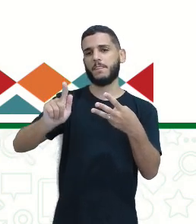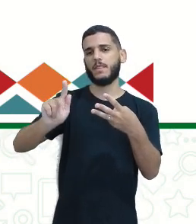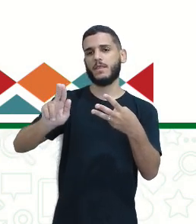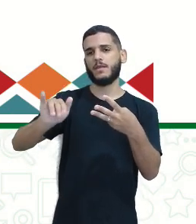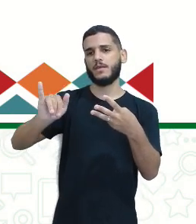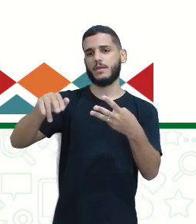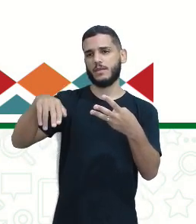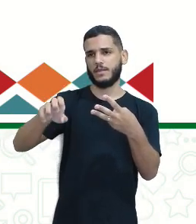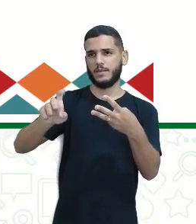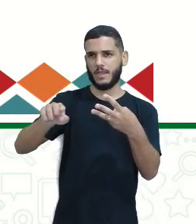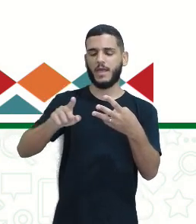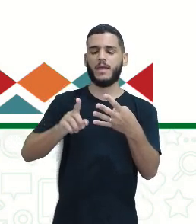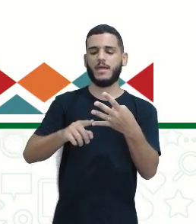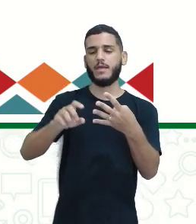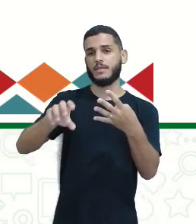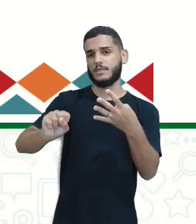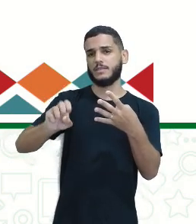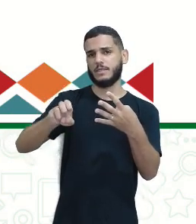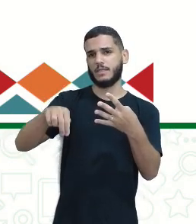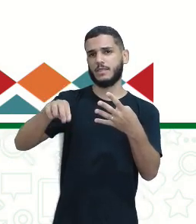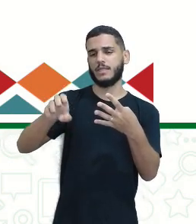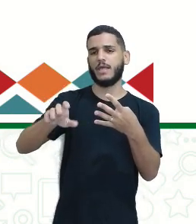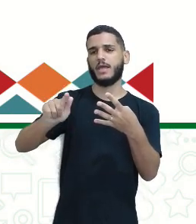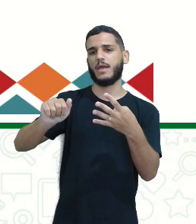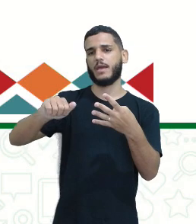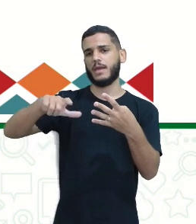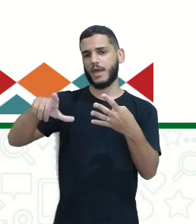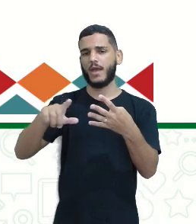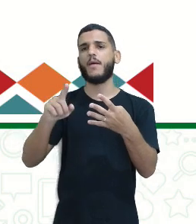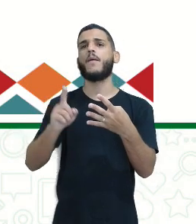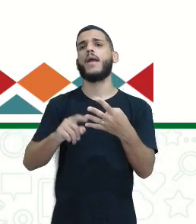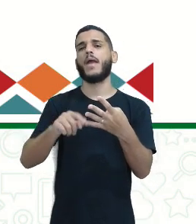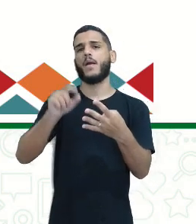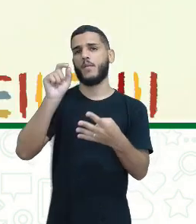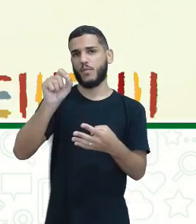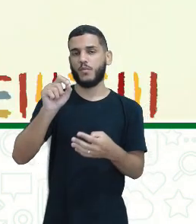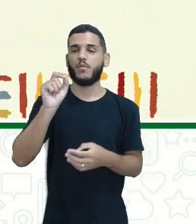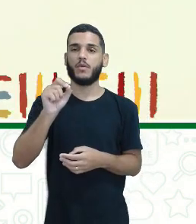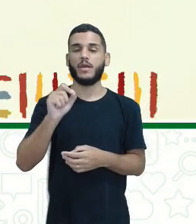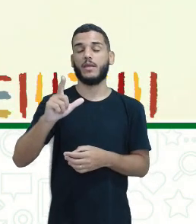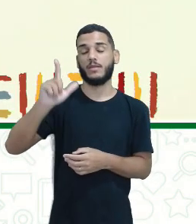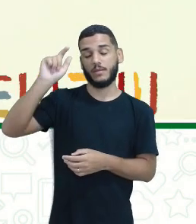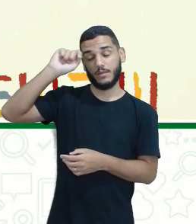ilustração, tá? Esse contorno é o contorno do continente africano, tá bom?